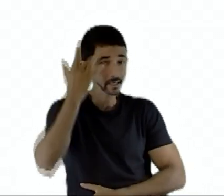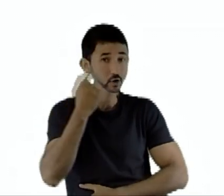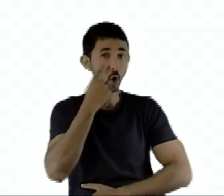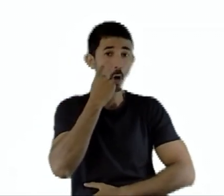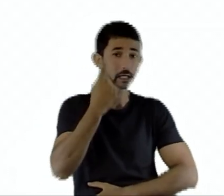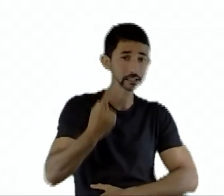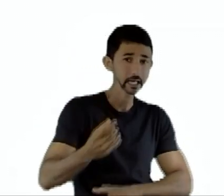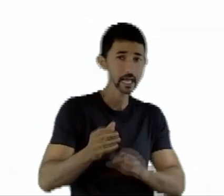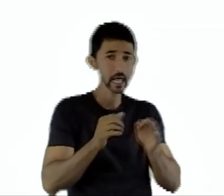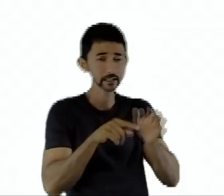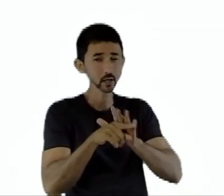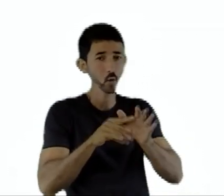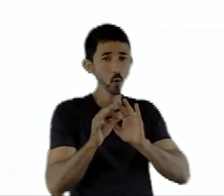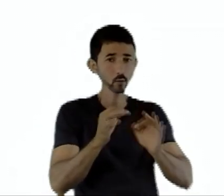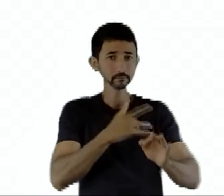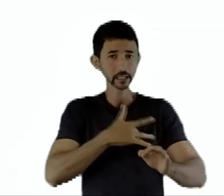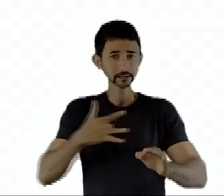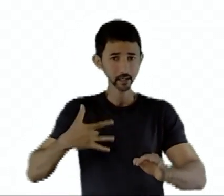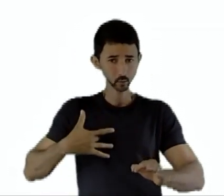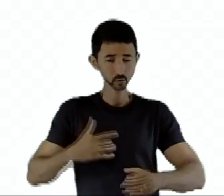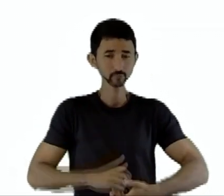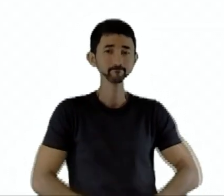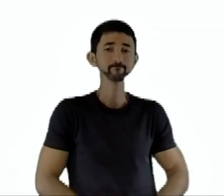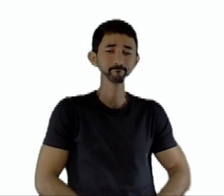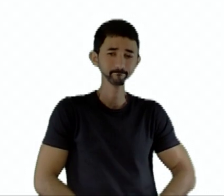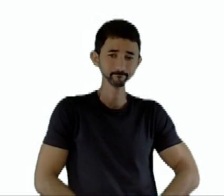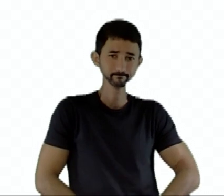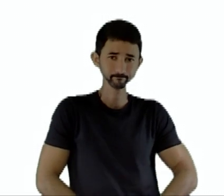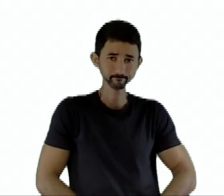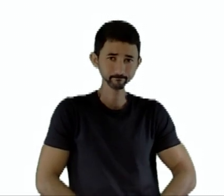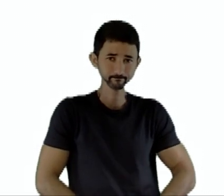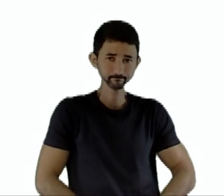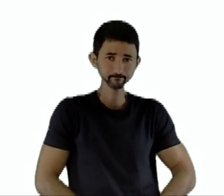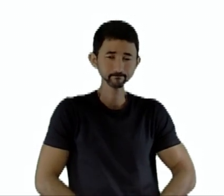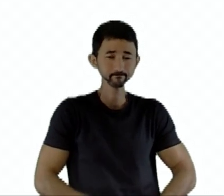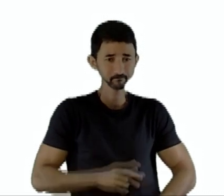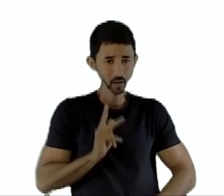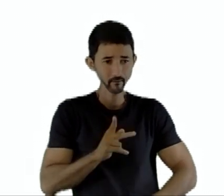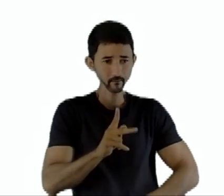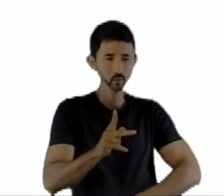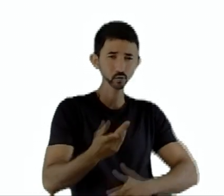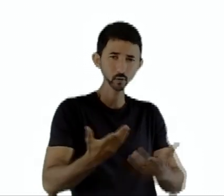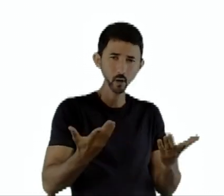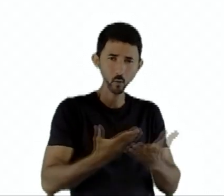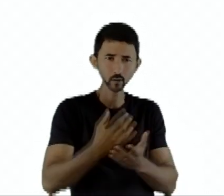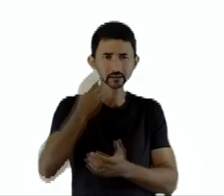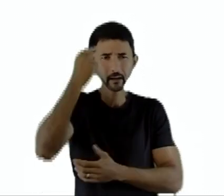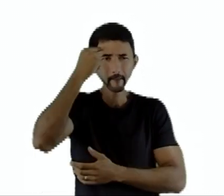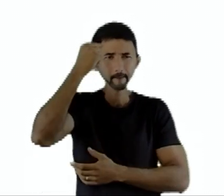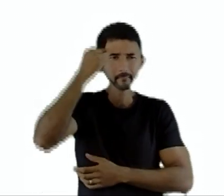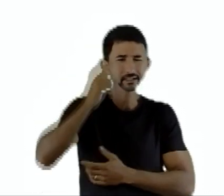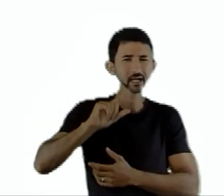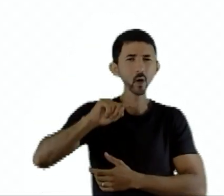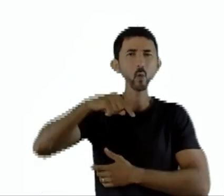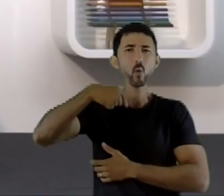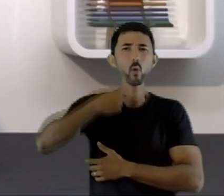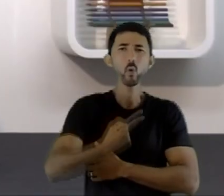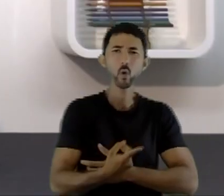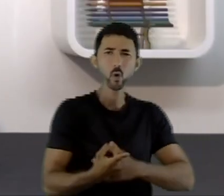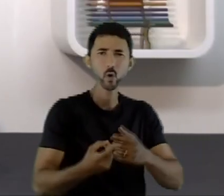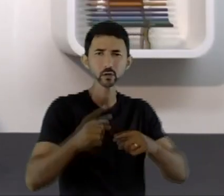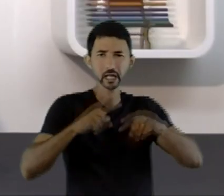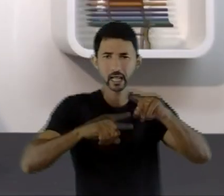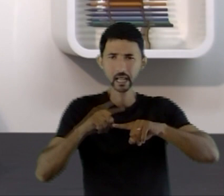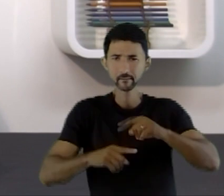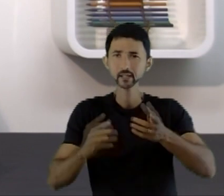questões relacionadas à saúde, ok? Vamos lá continuar, porque hoje a gente vai pensar num outro elemento que